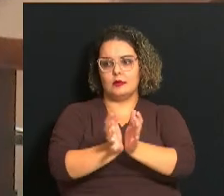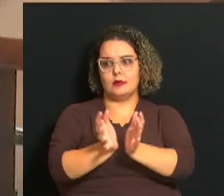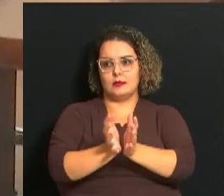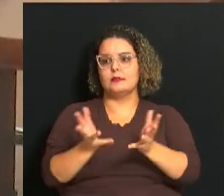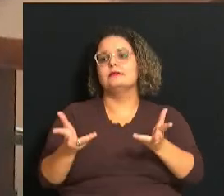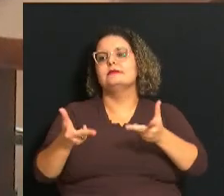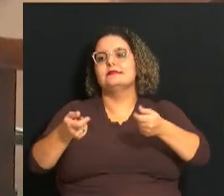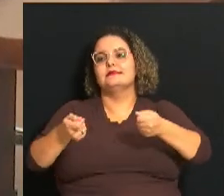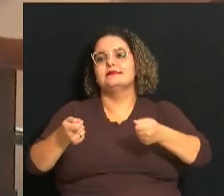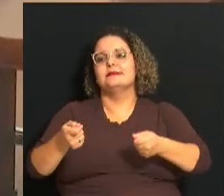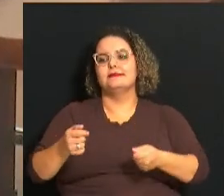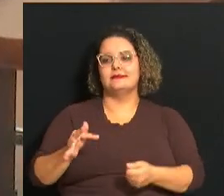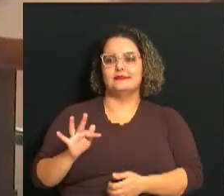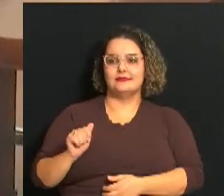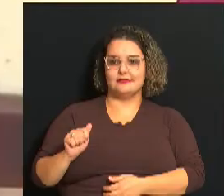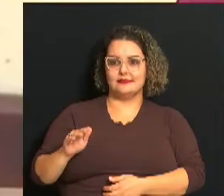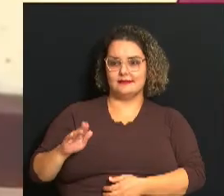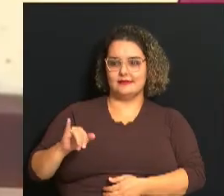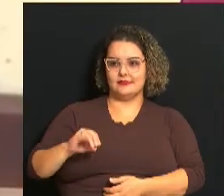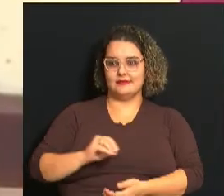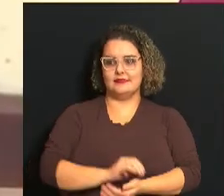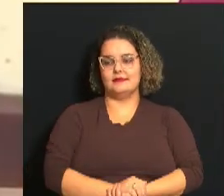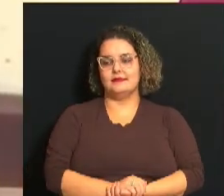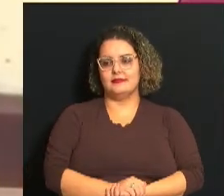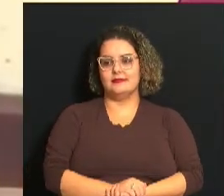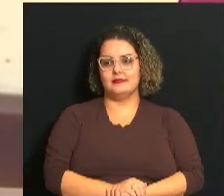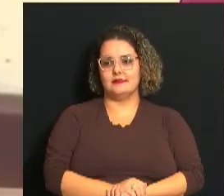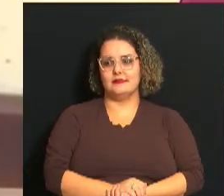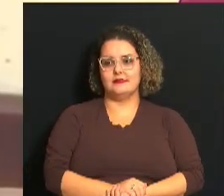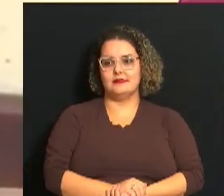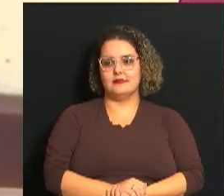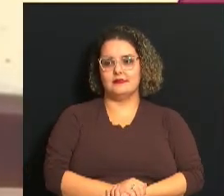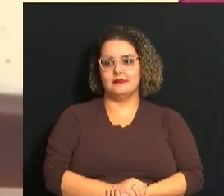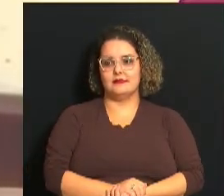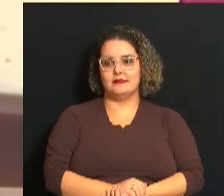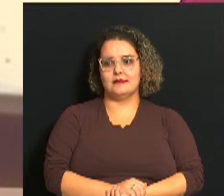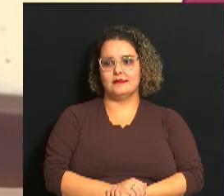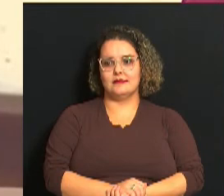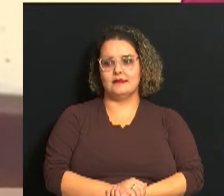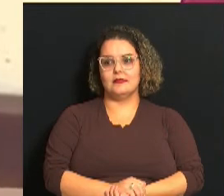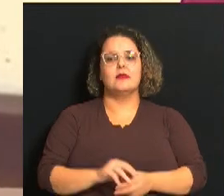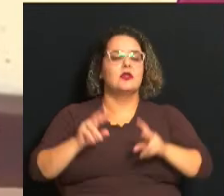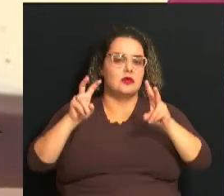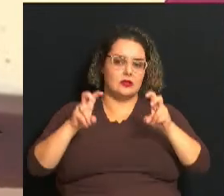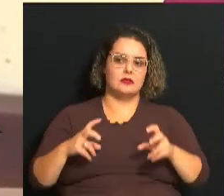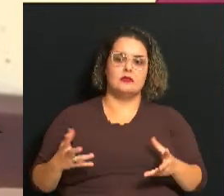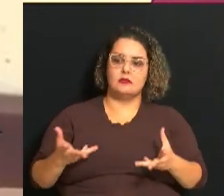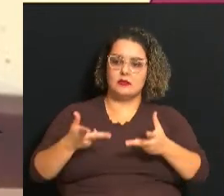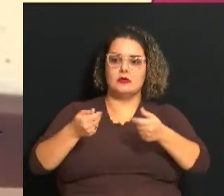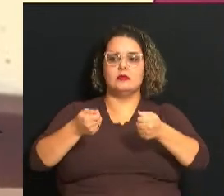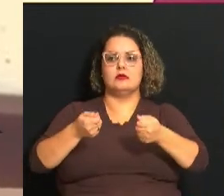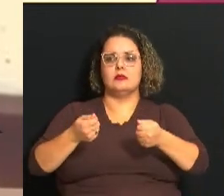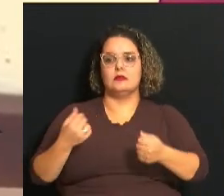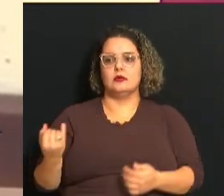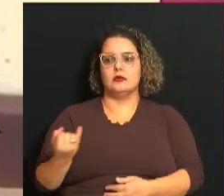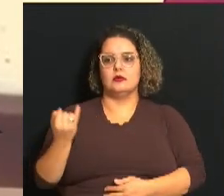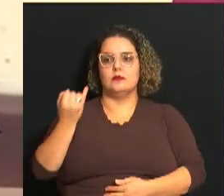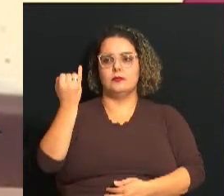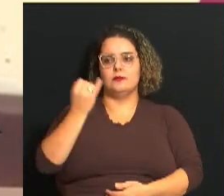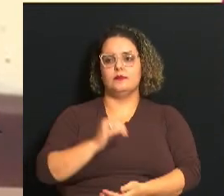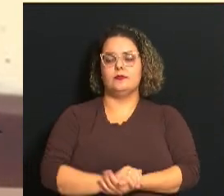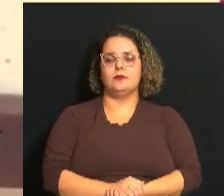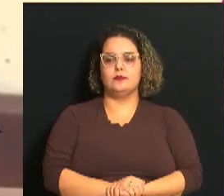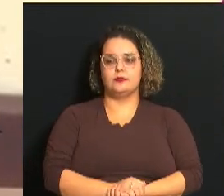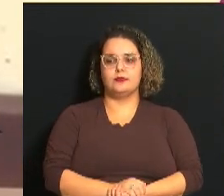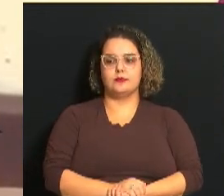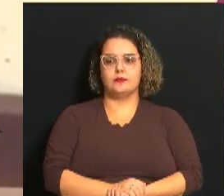riquíssimas né Fábio mas é muito importante Acho que são temas que para nós é muito rico muito importante é